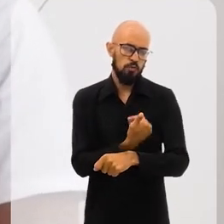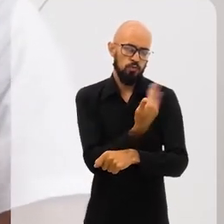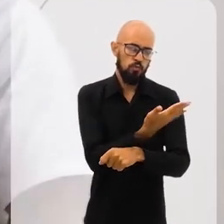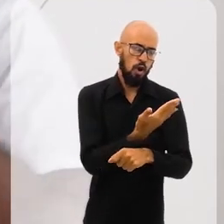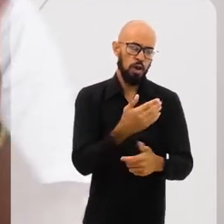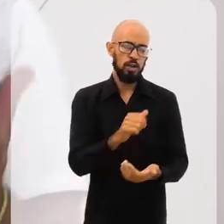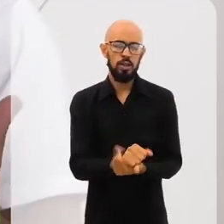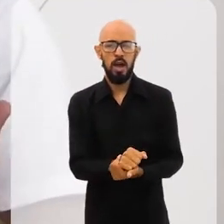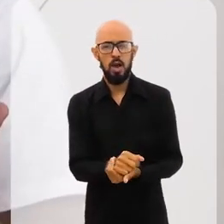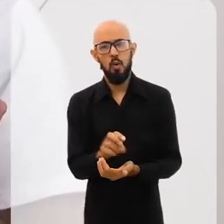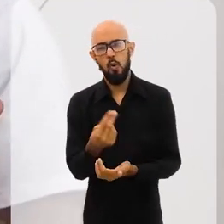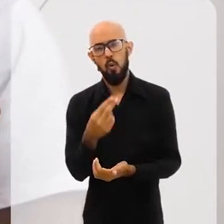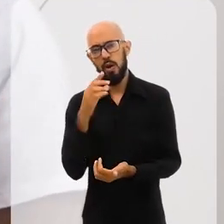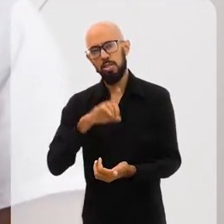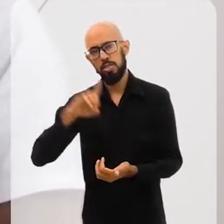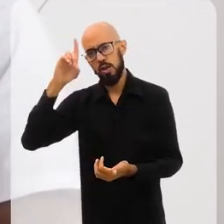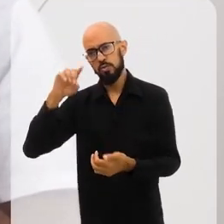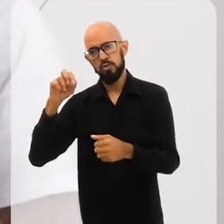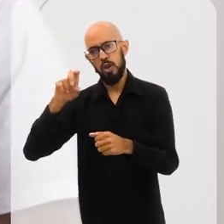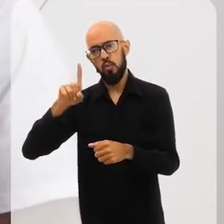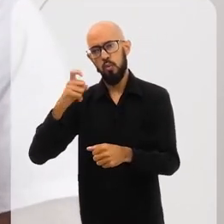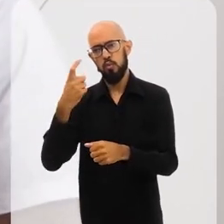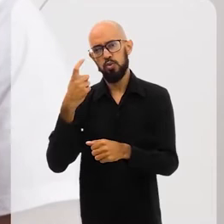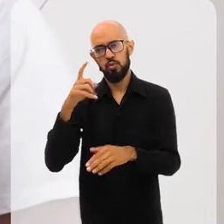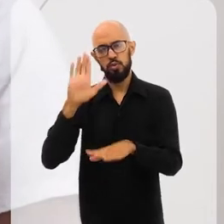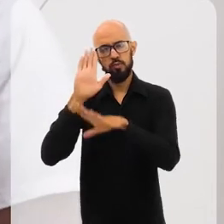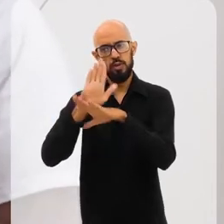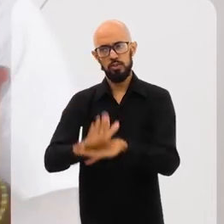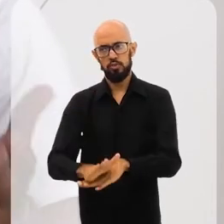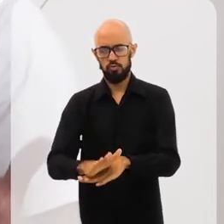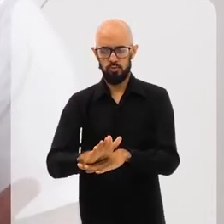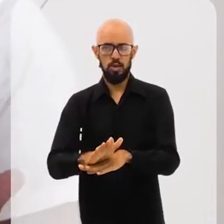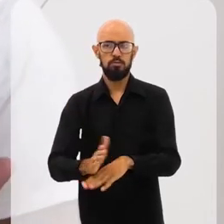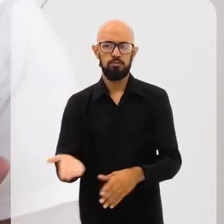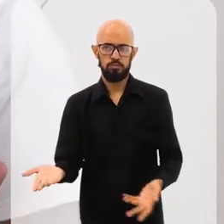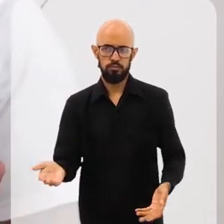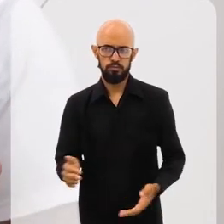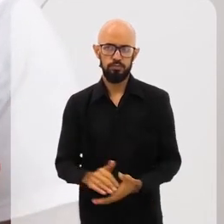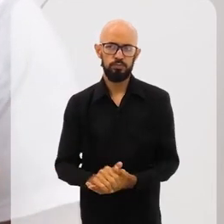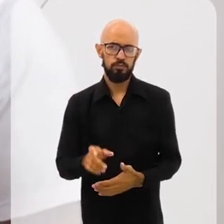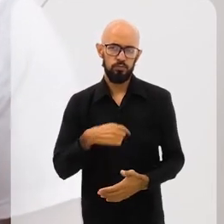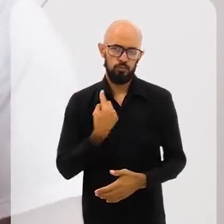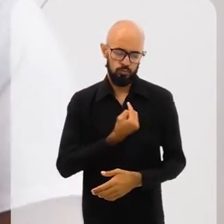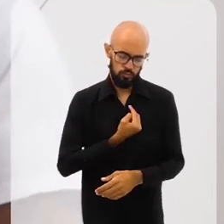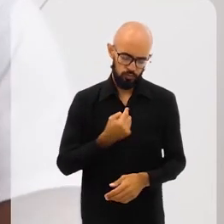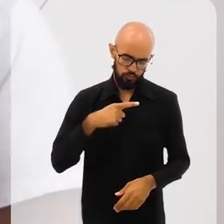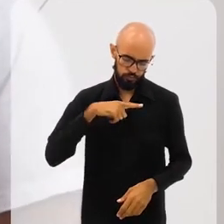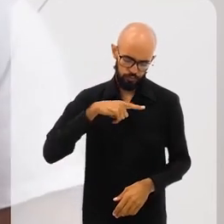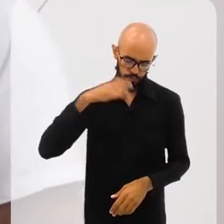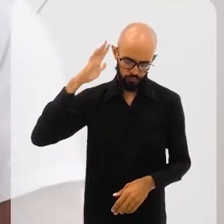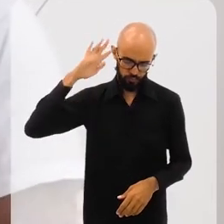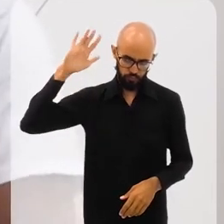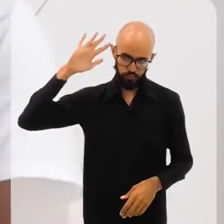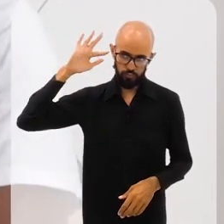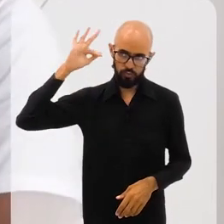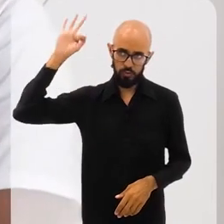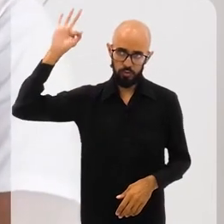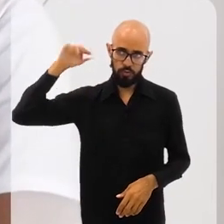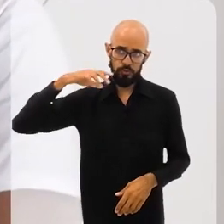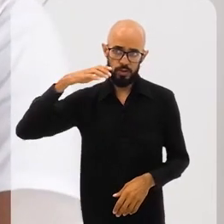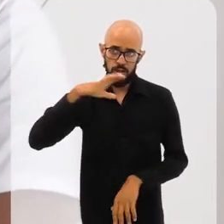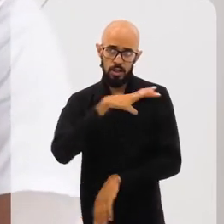vão recorrer a Deus simplesmente, como o único que vai te gerar todas as forças necessárias. A gente que carrega a